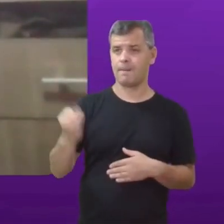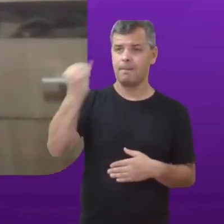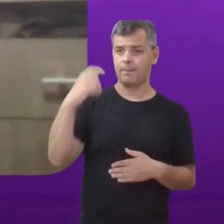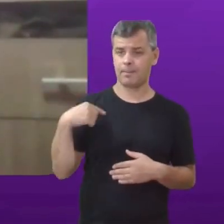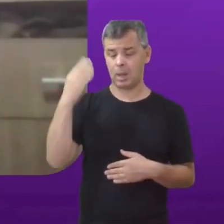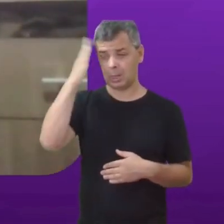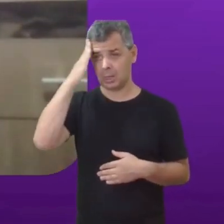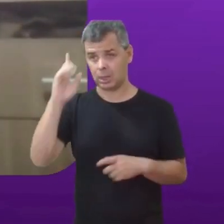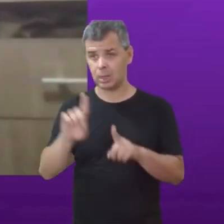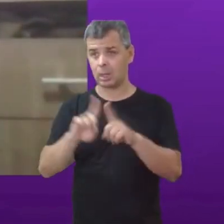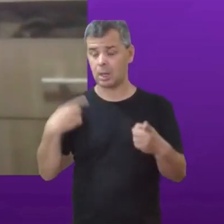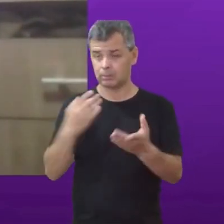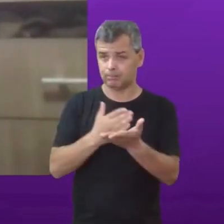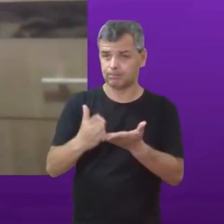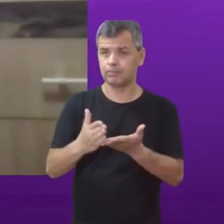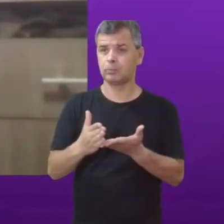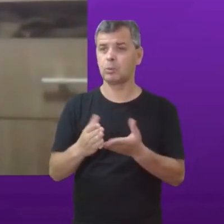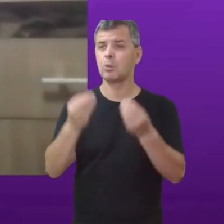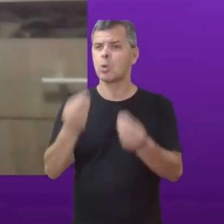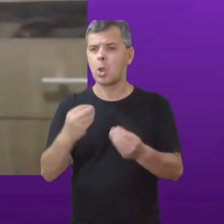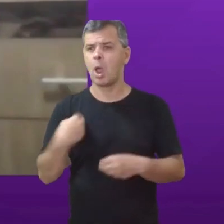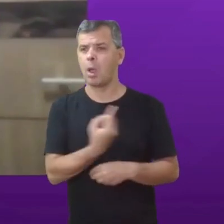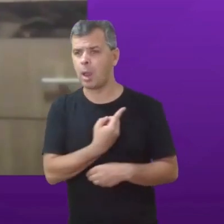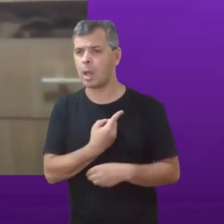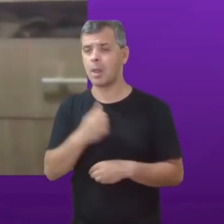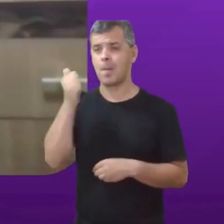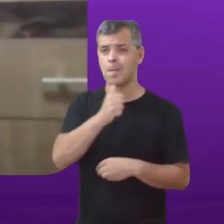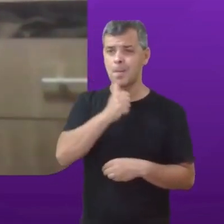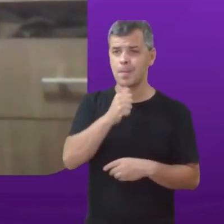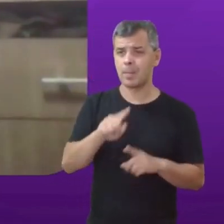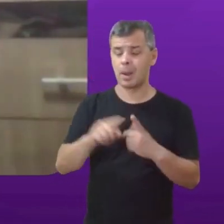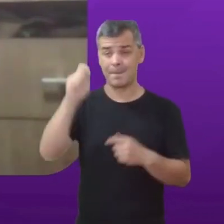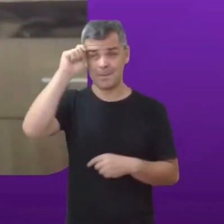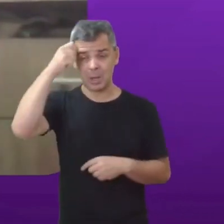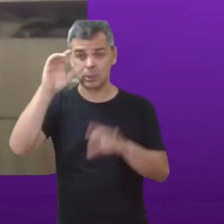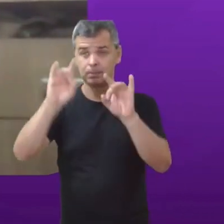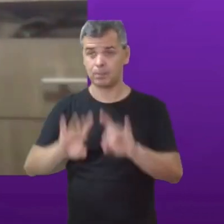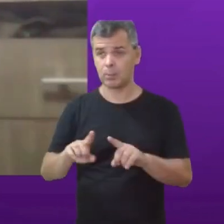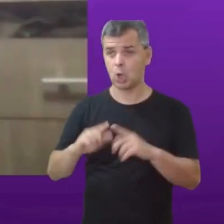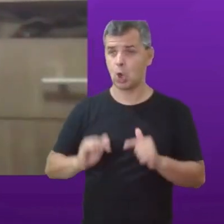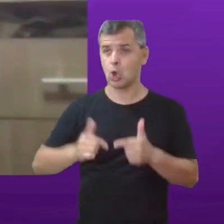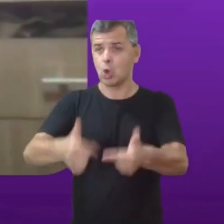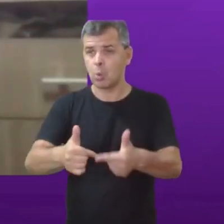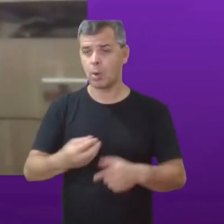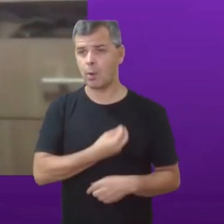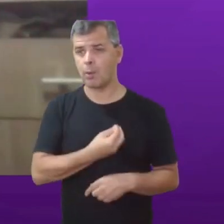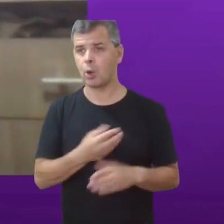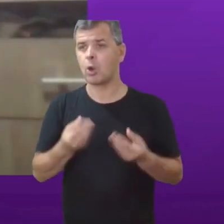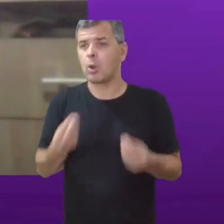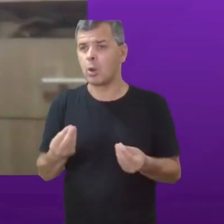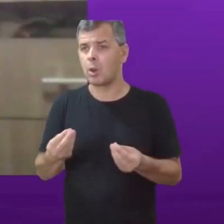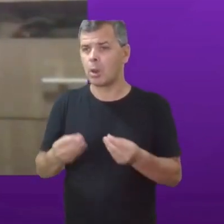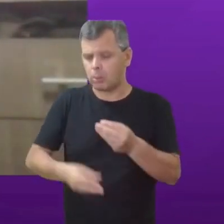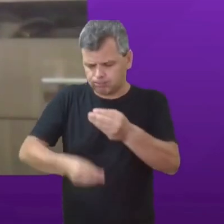gente entender, inicialmente, como que as mulheres, portanto, as mulheres negras, lutam pela sobrevivência e como que isso se